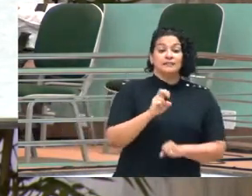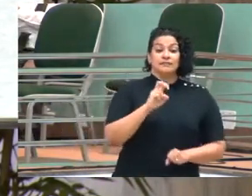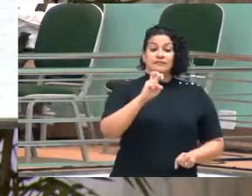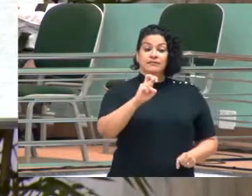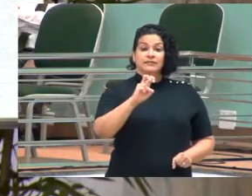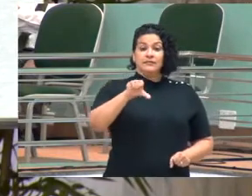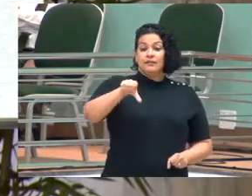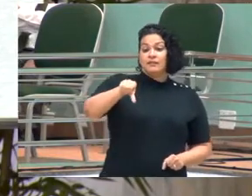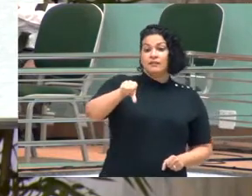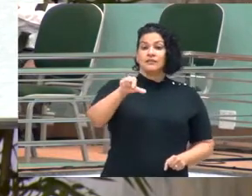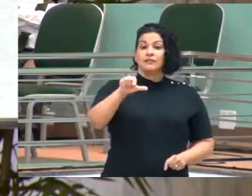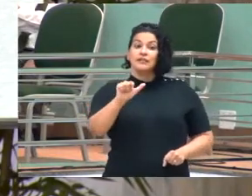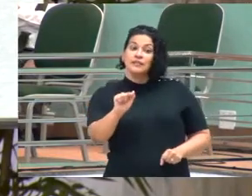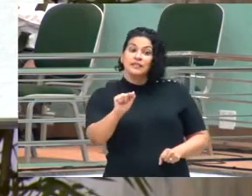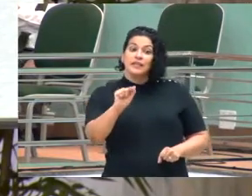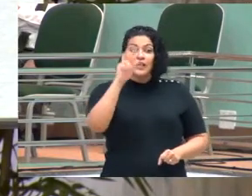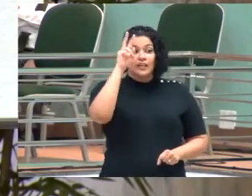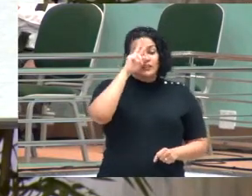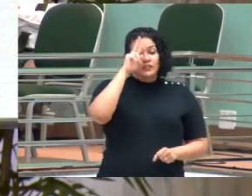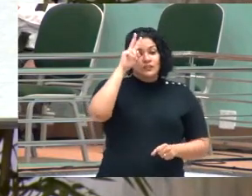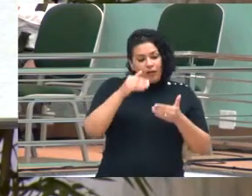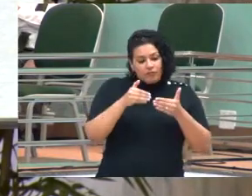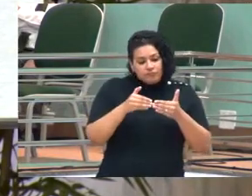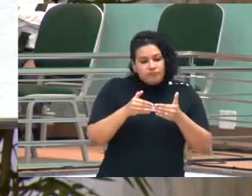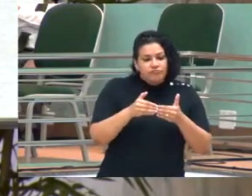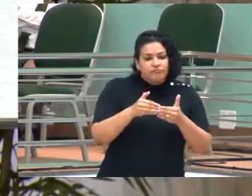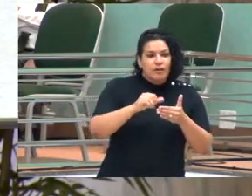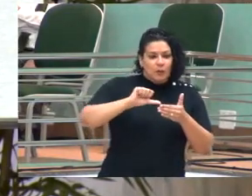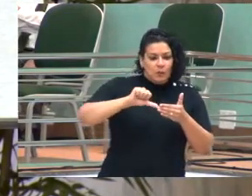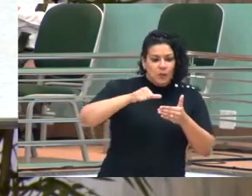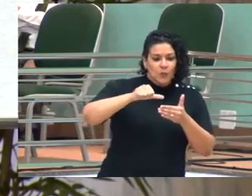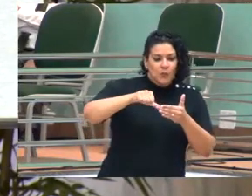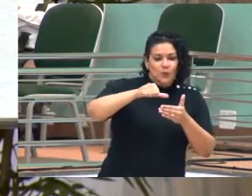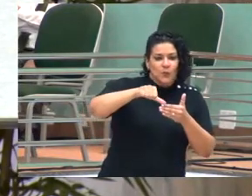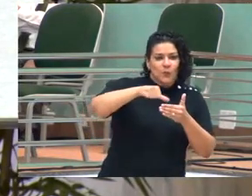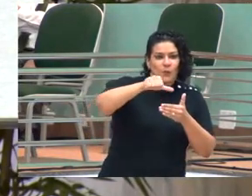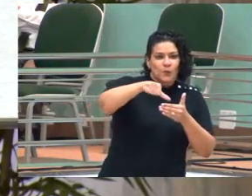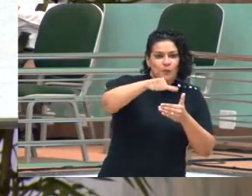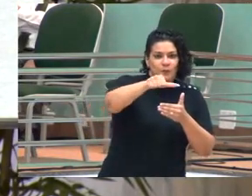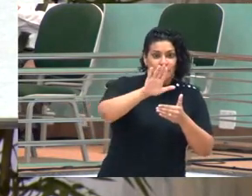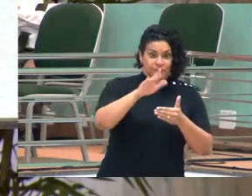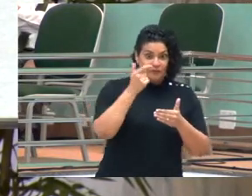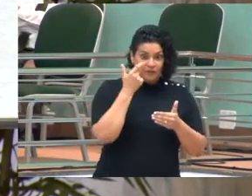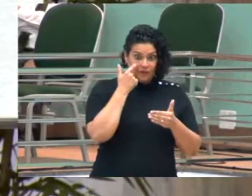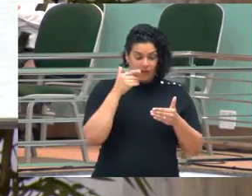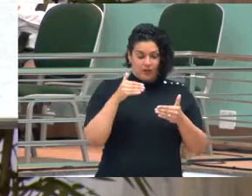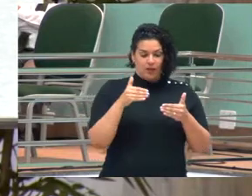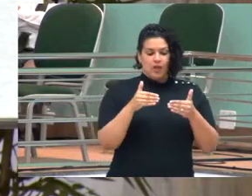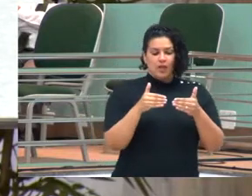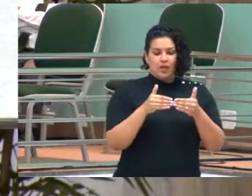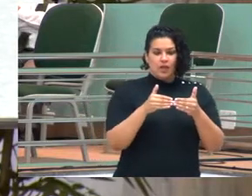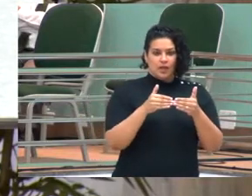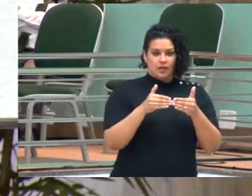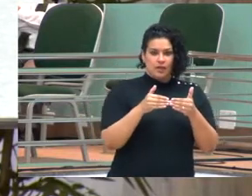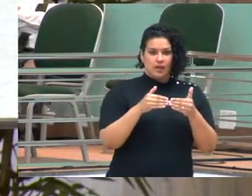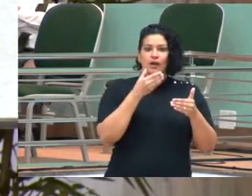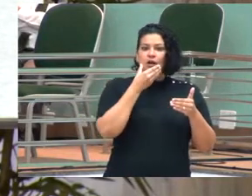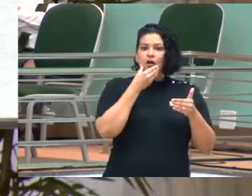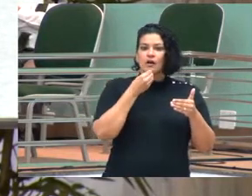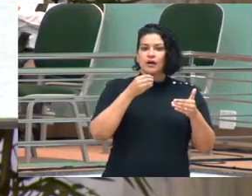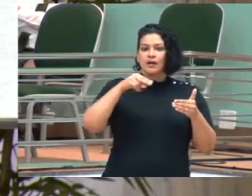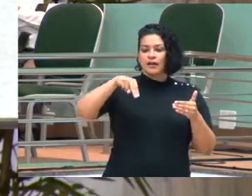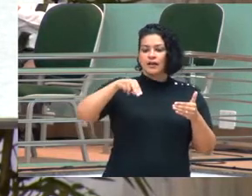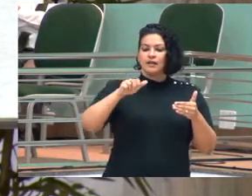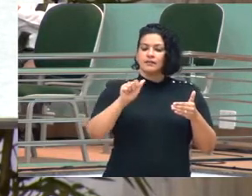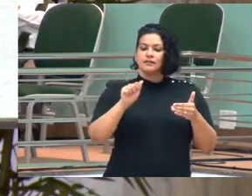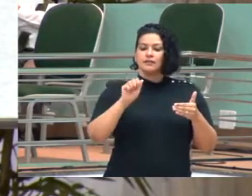597 que a história começa a mudar. Nabucodonosor invadiu Jerusalém,